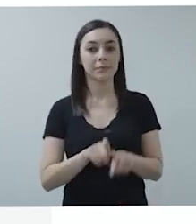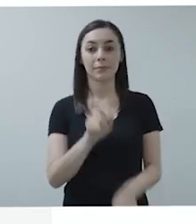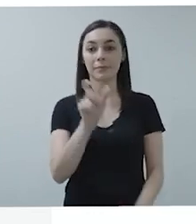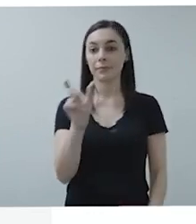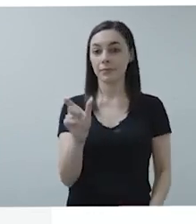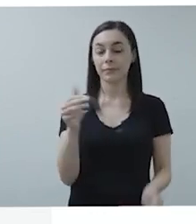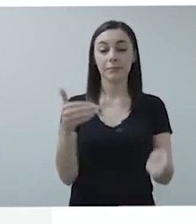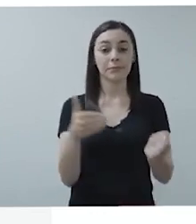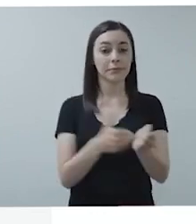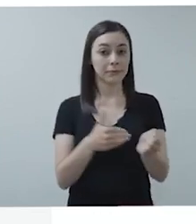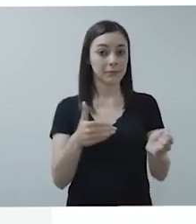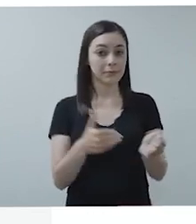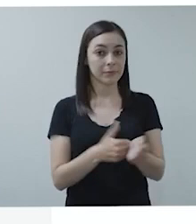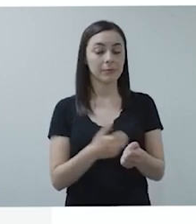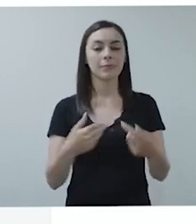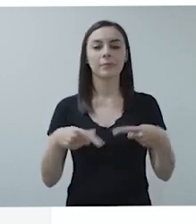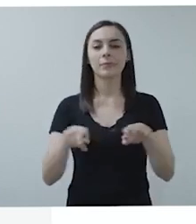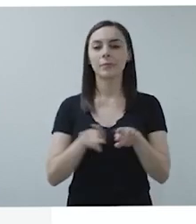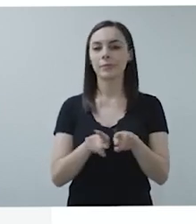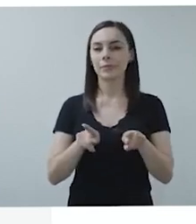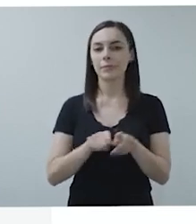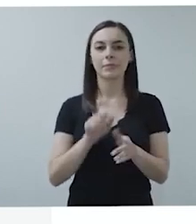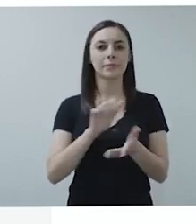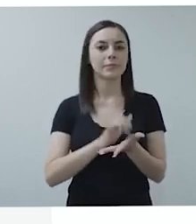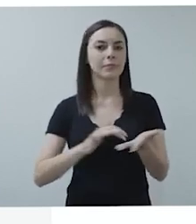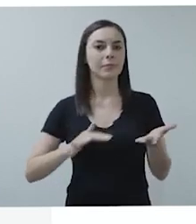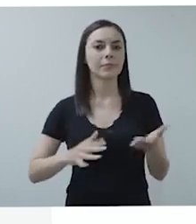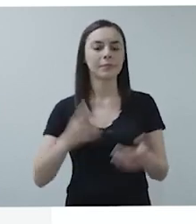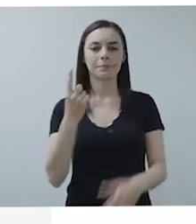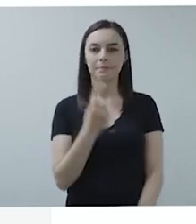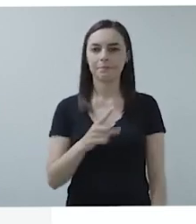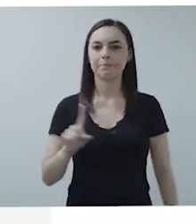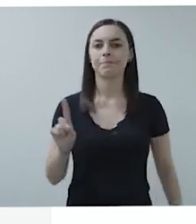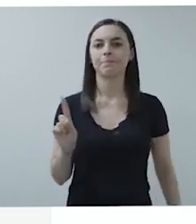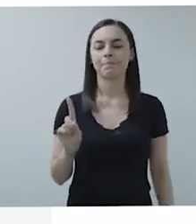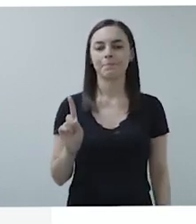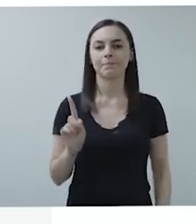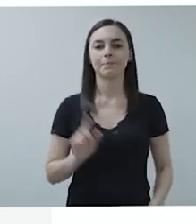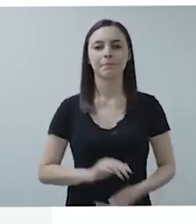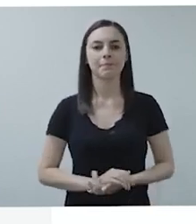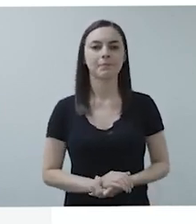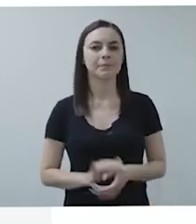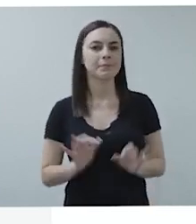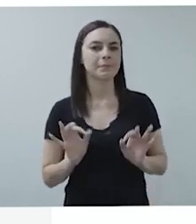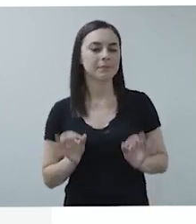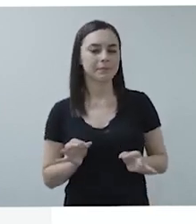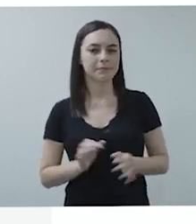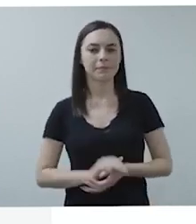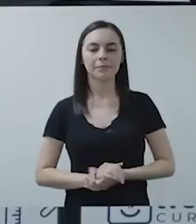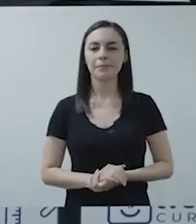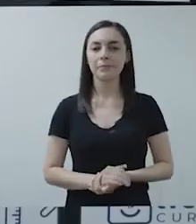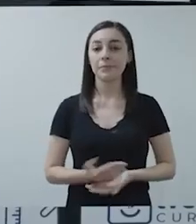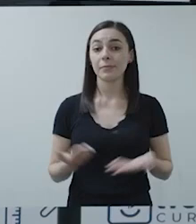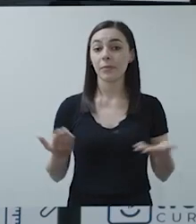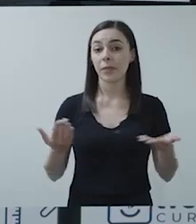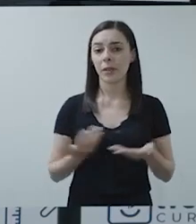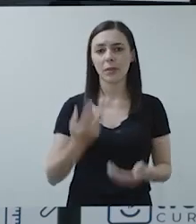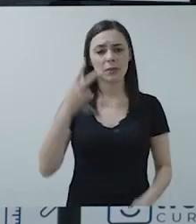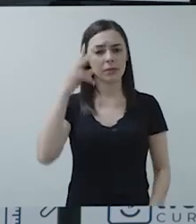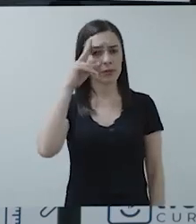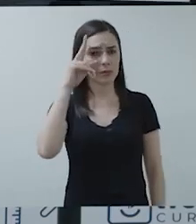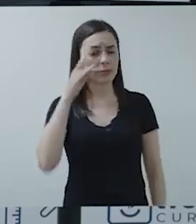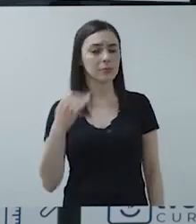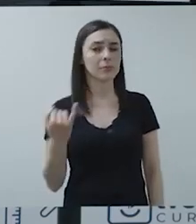palavra secreta e a nossa tarefa final. Muito bem! Vamos lembrar